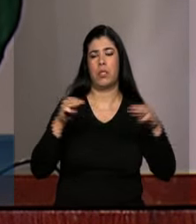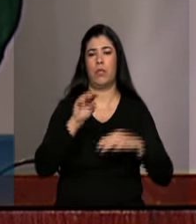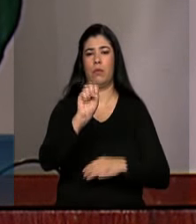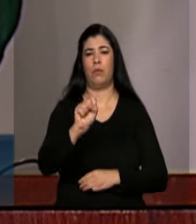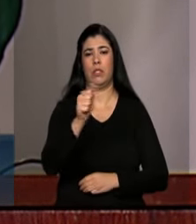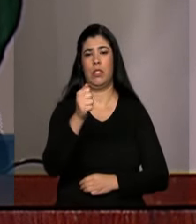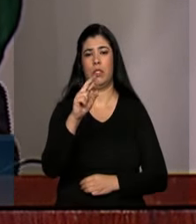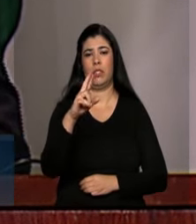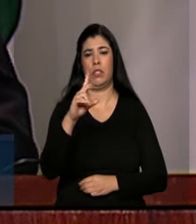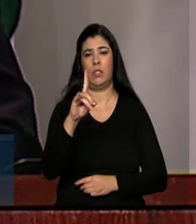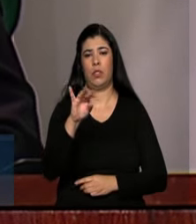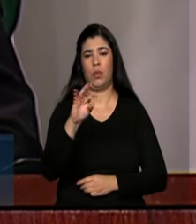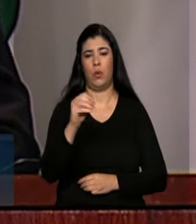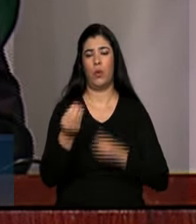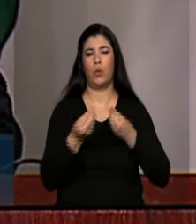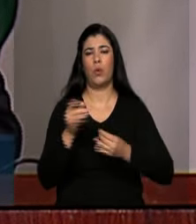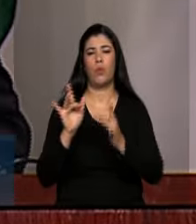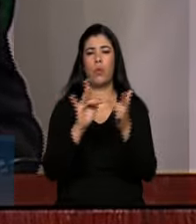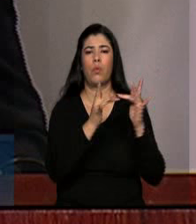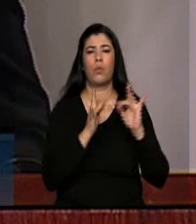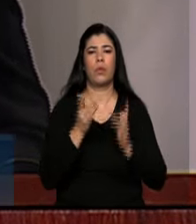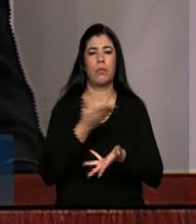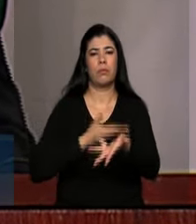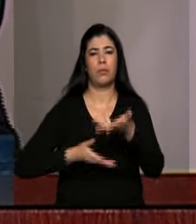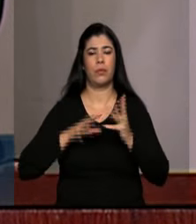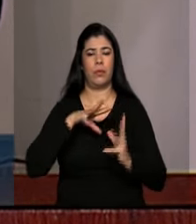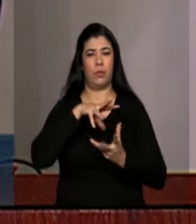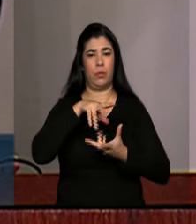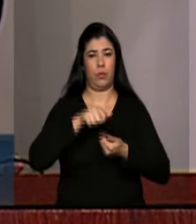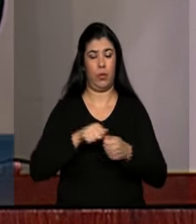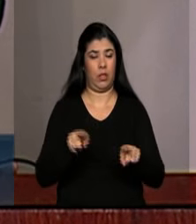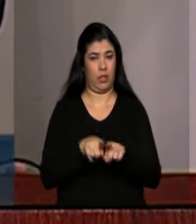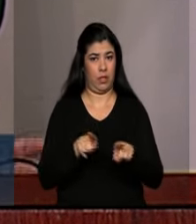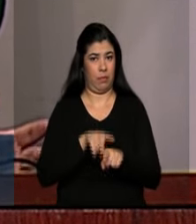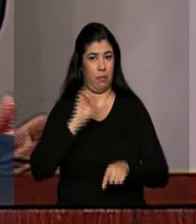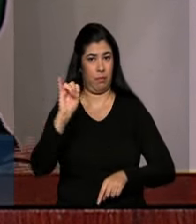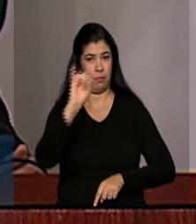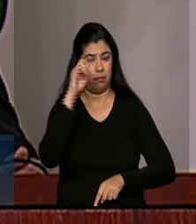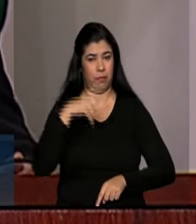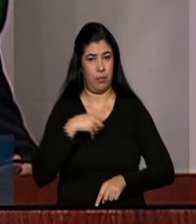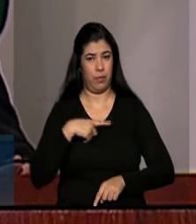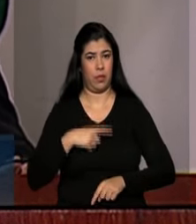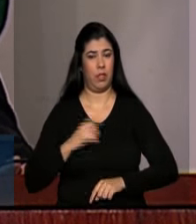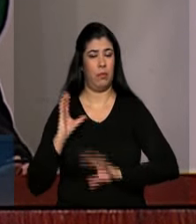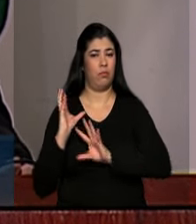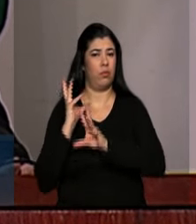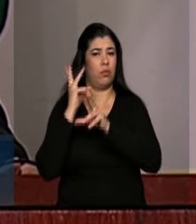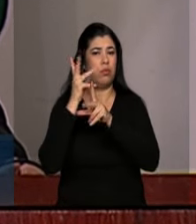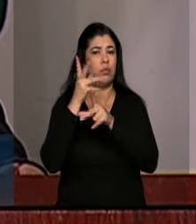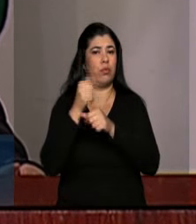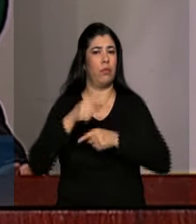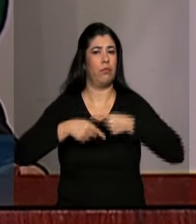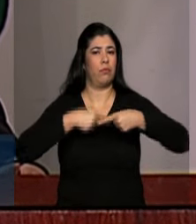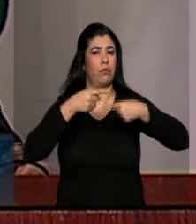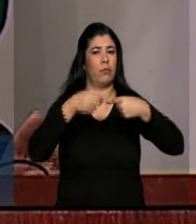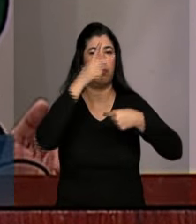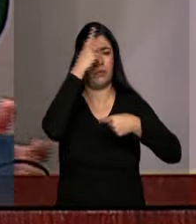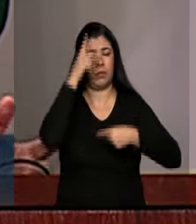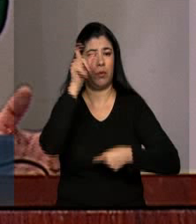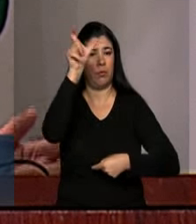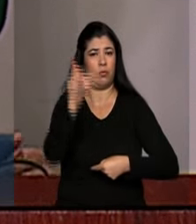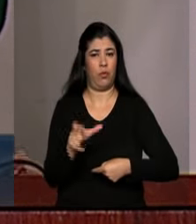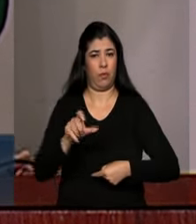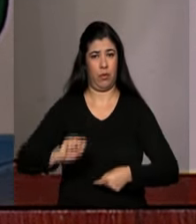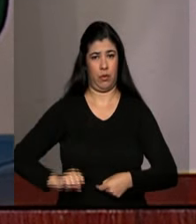com o mundo. É também ocasião para congregar gerações de diplomatas que têm no Itamaraty